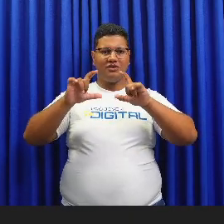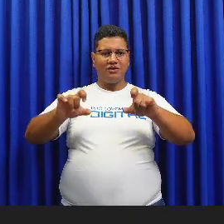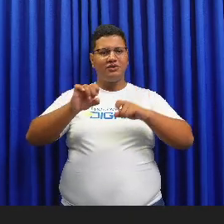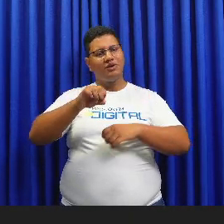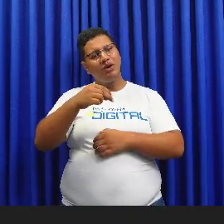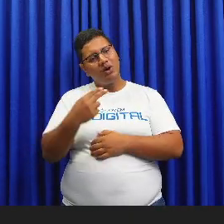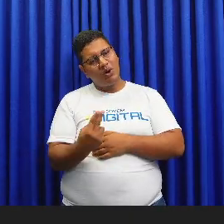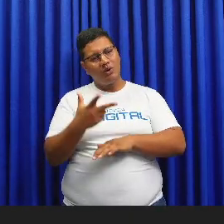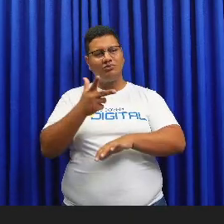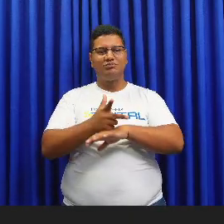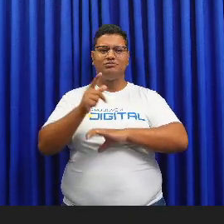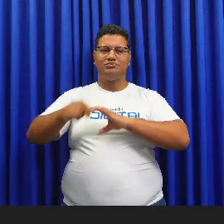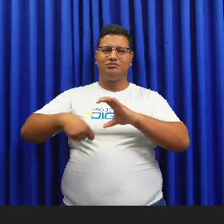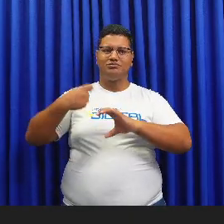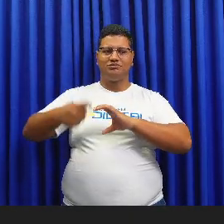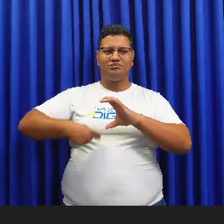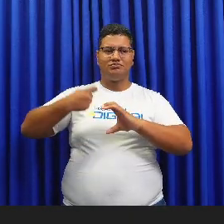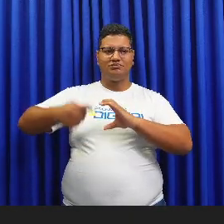ou filmar